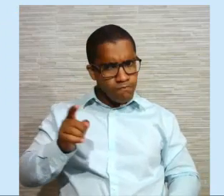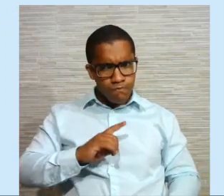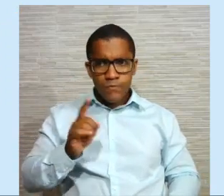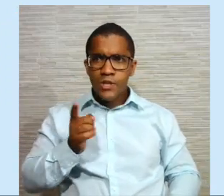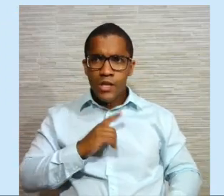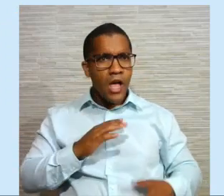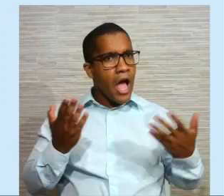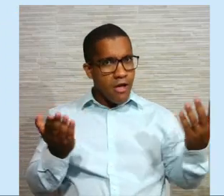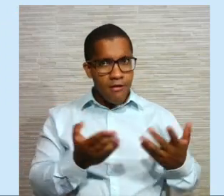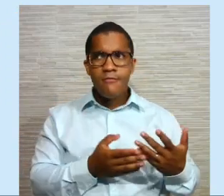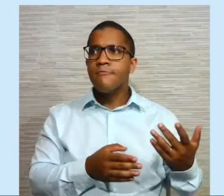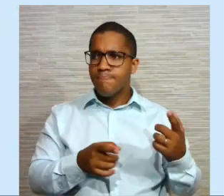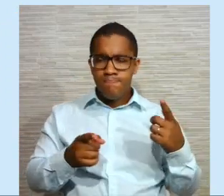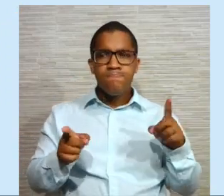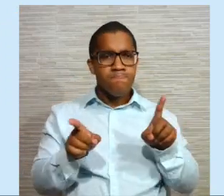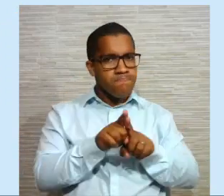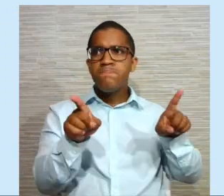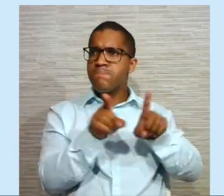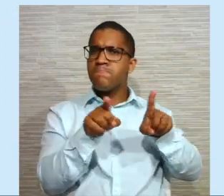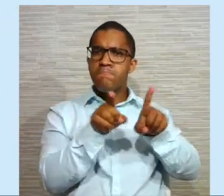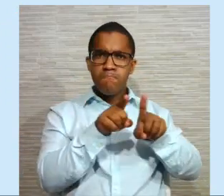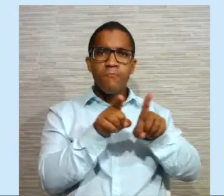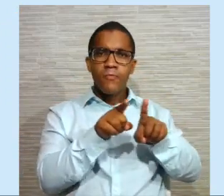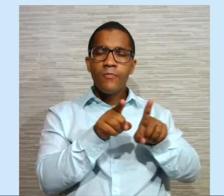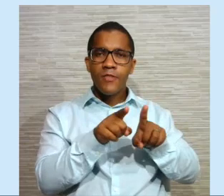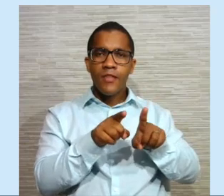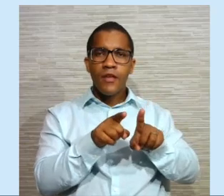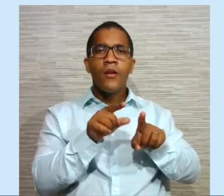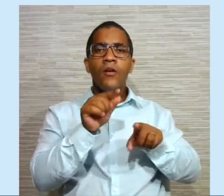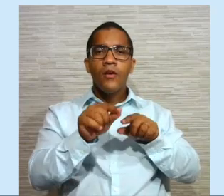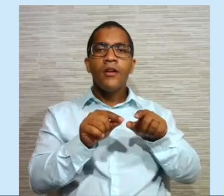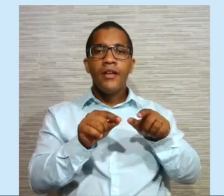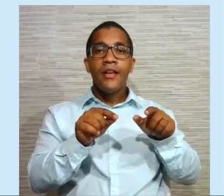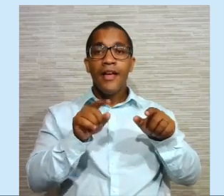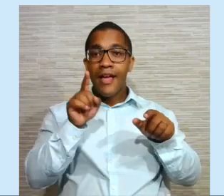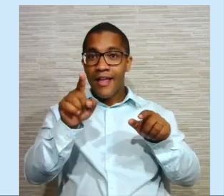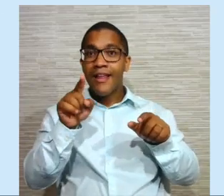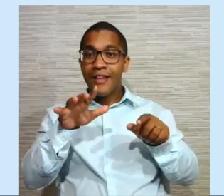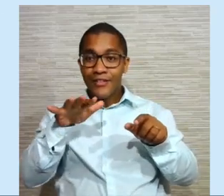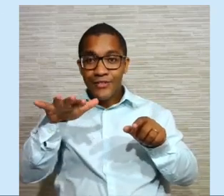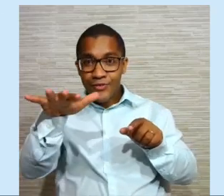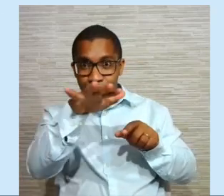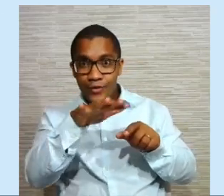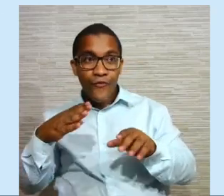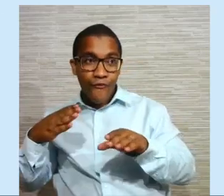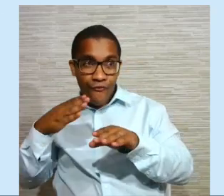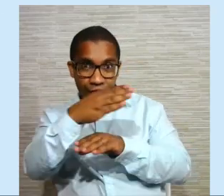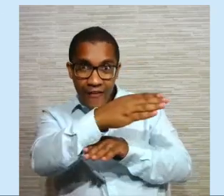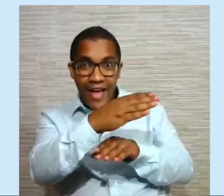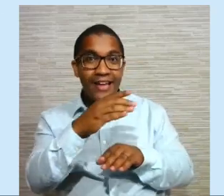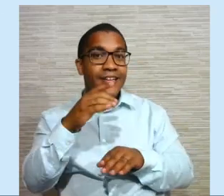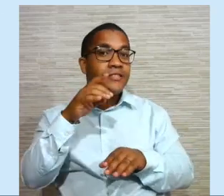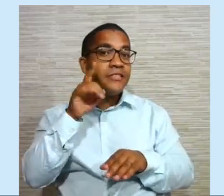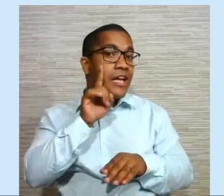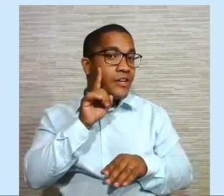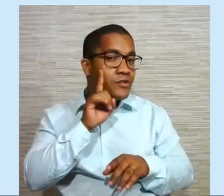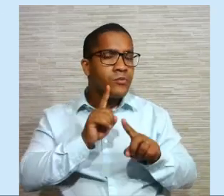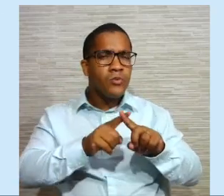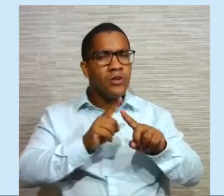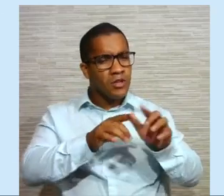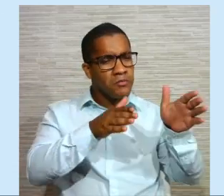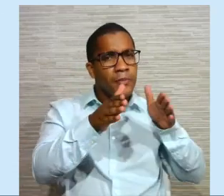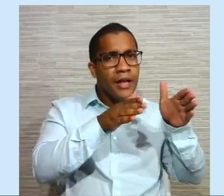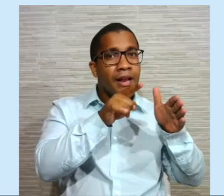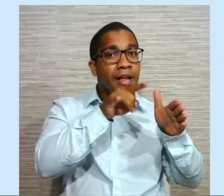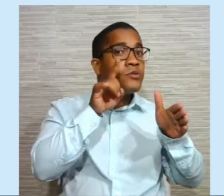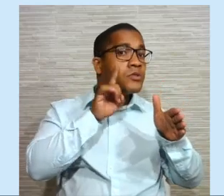eles resolveram reagir. Então, aí, quando as bandas inglesas invadiram os Estados Unidos, porque era um momento também nos